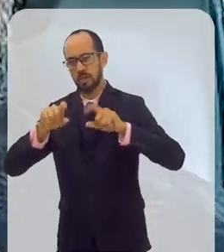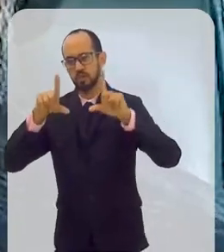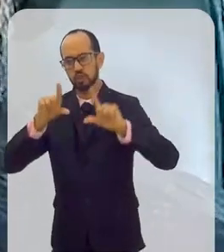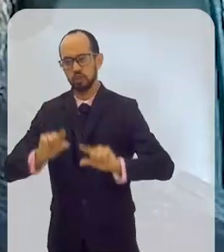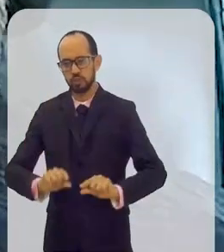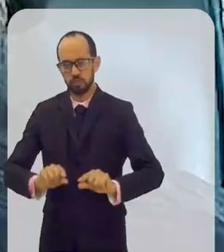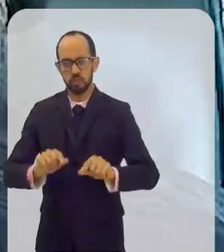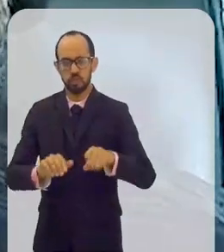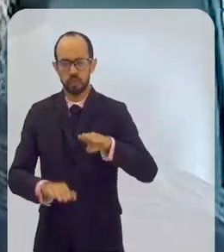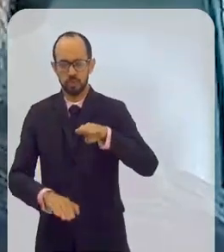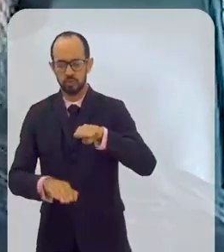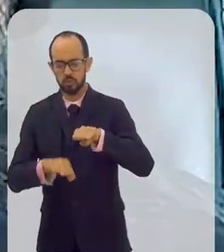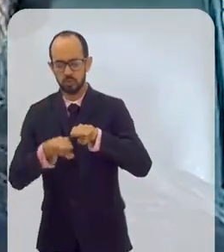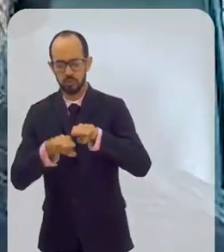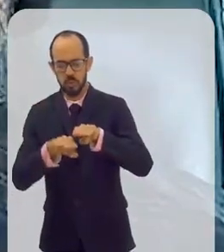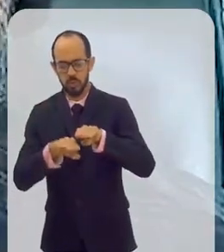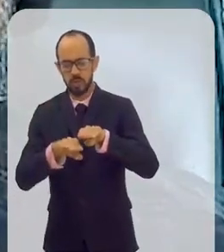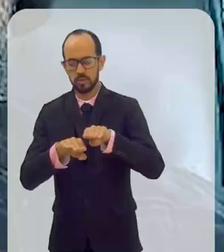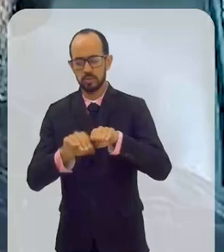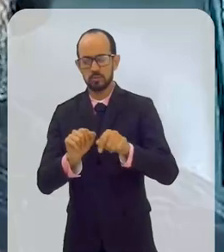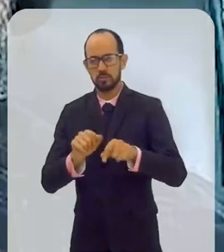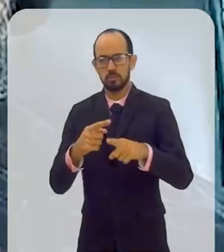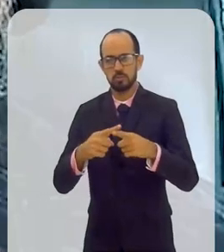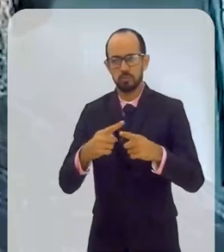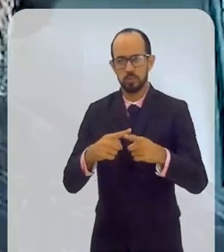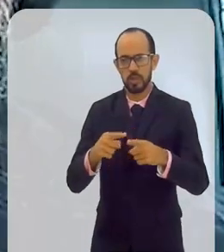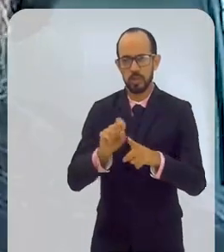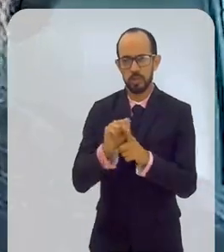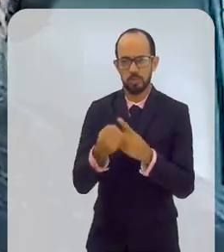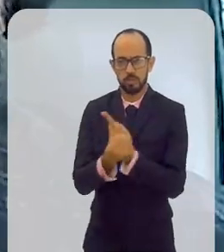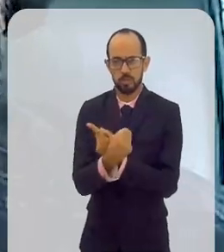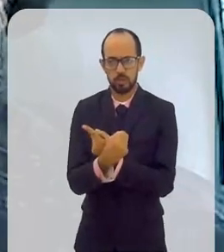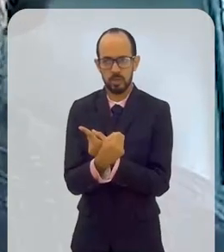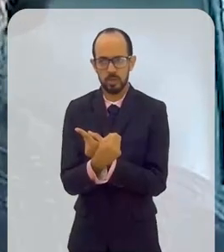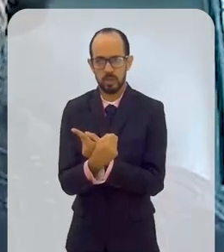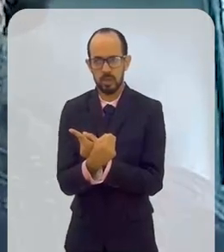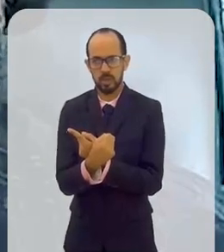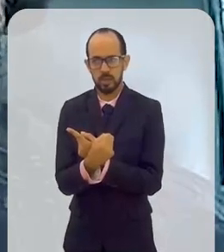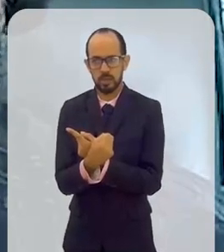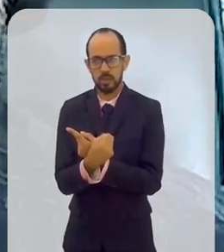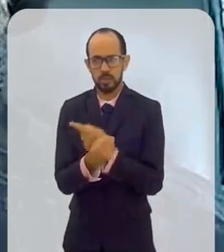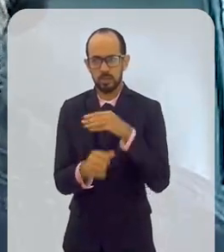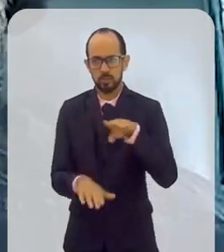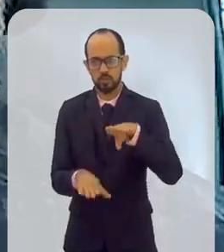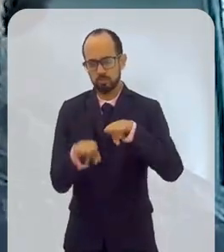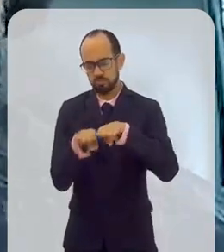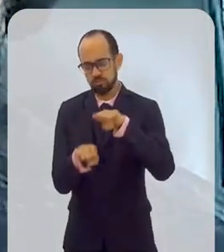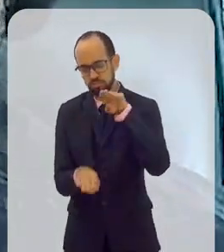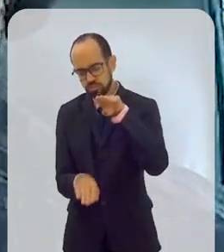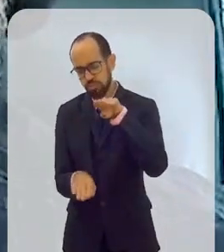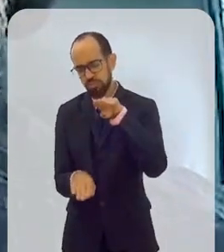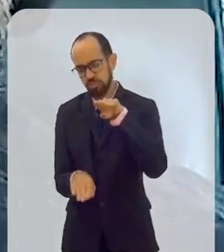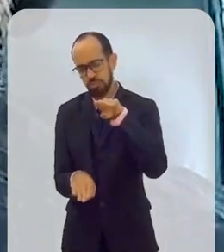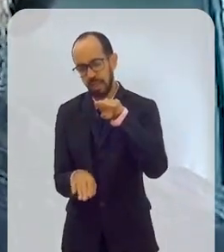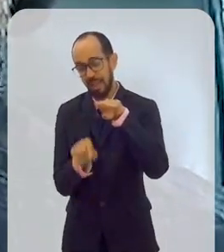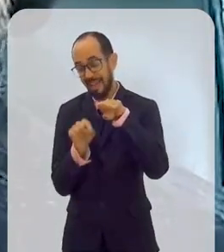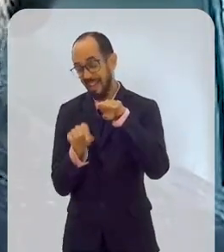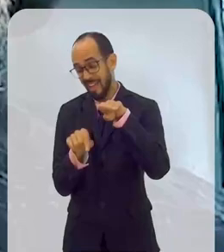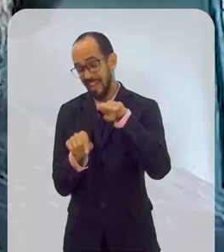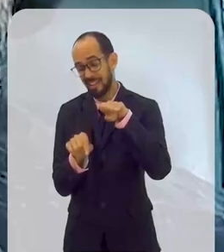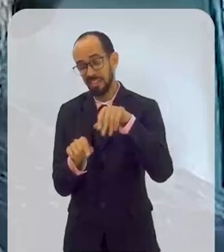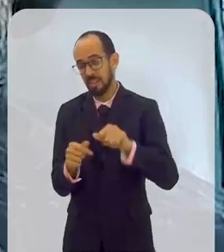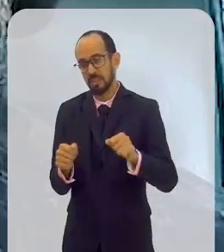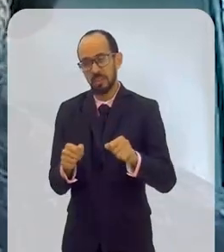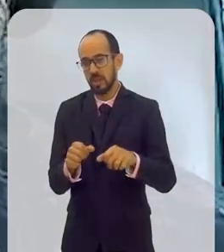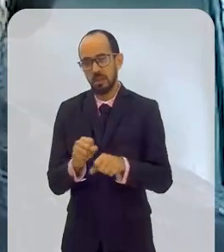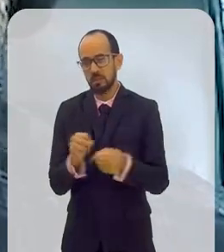para diminuir as desigualdades. Com a sociedade como temos hoje, totalmente desigual, e essa